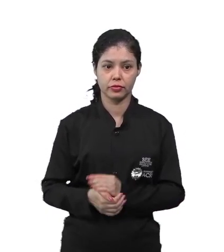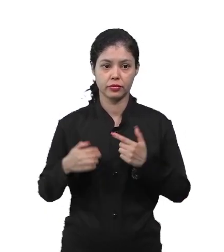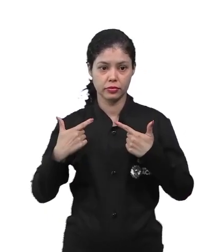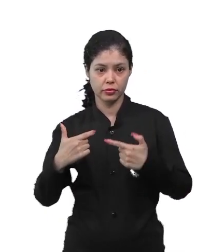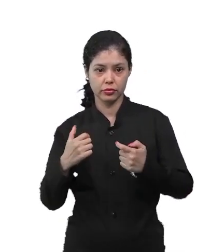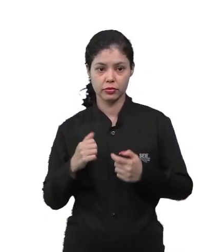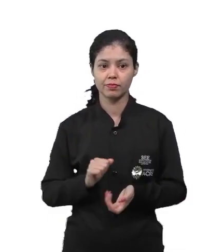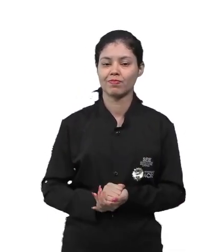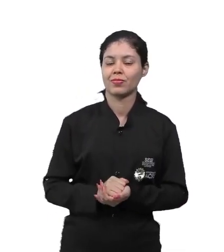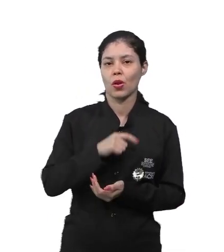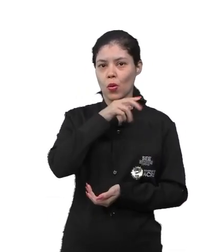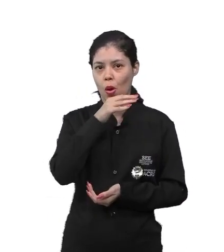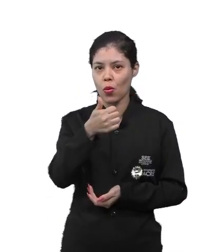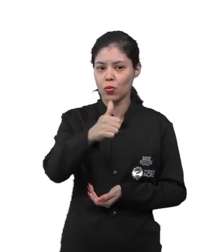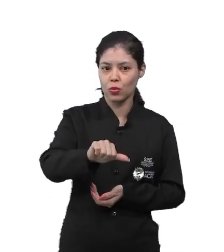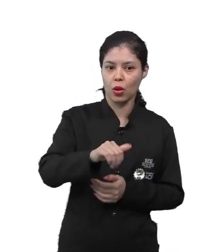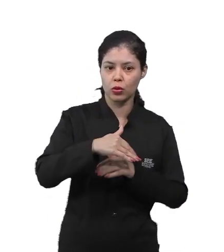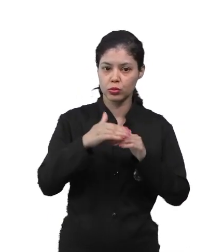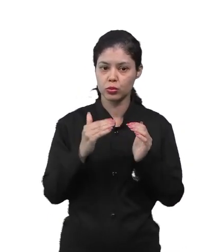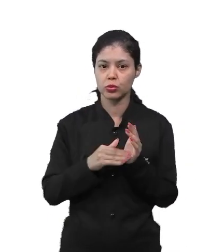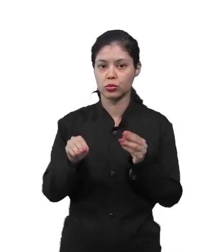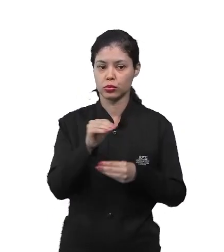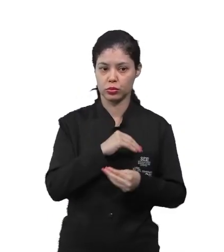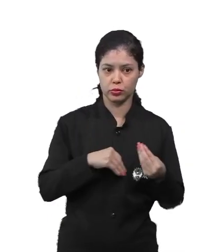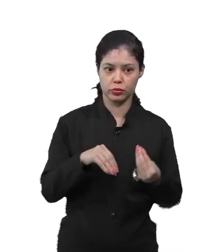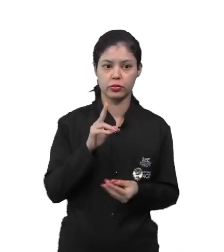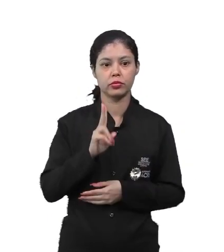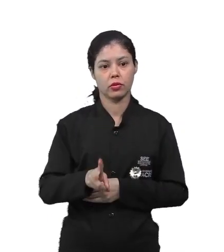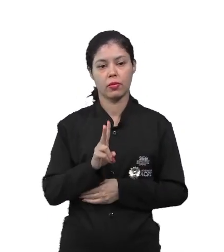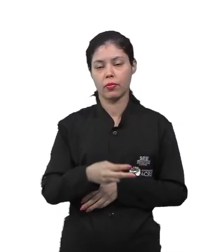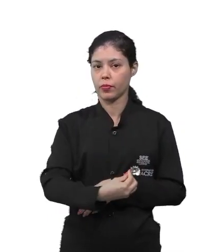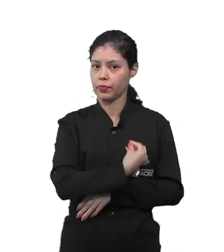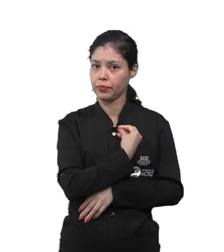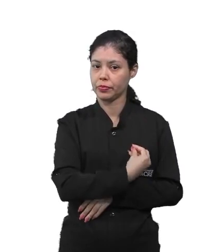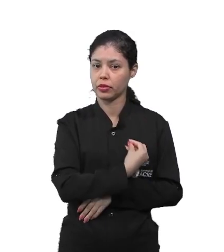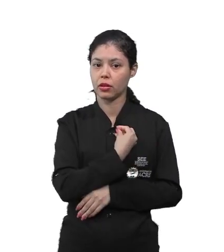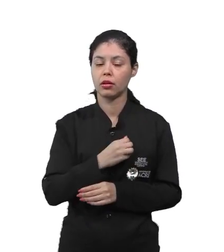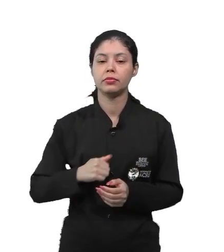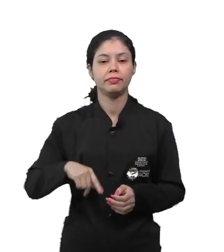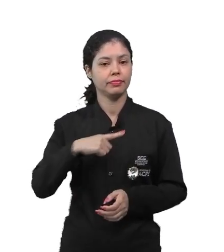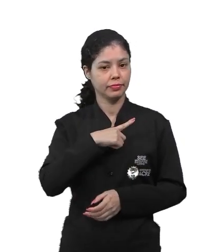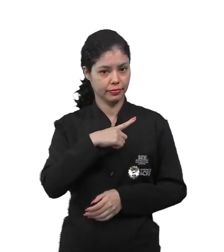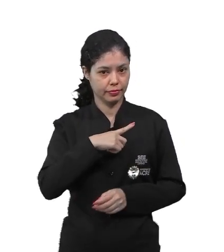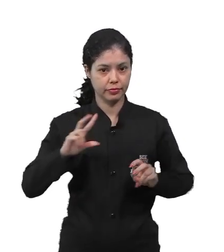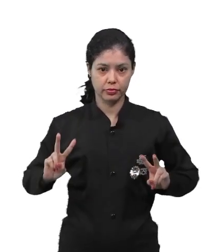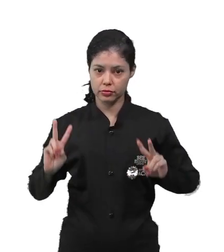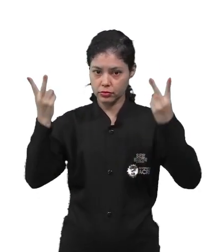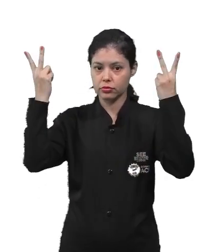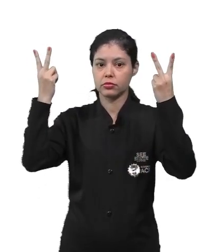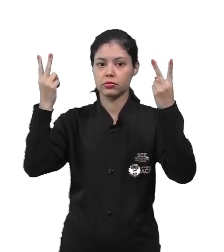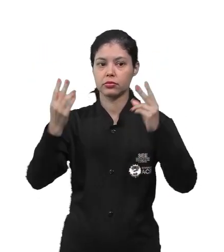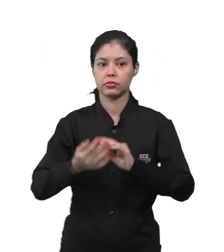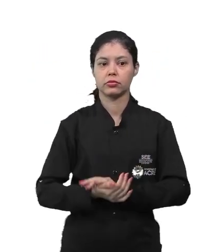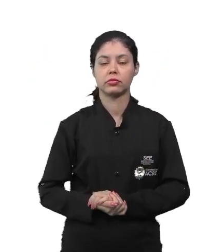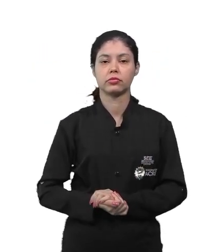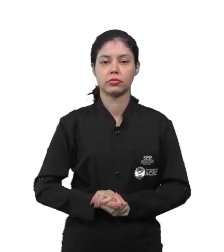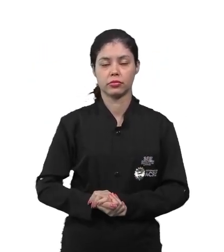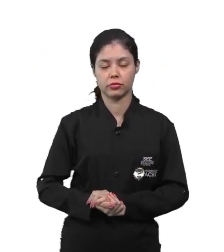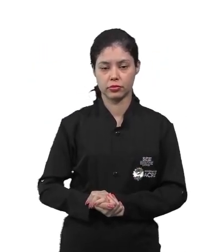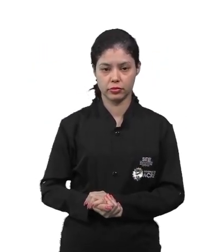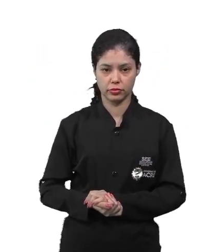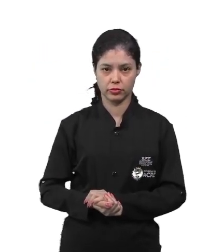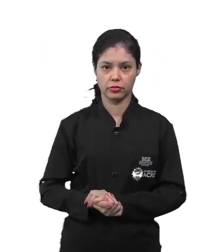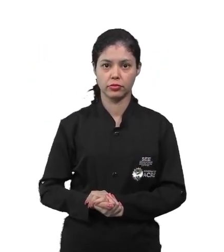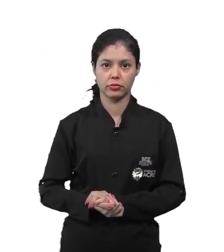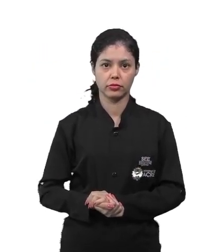as guerras custam caro para todos os envolvidos, mesmo aos sobreviventes e àqueles que